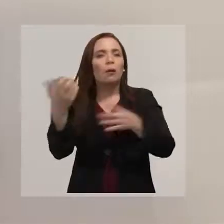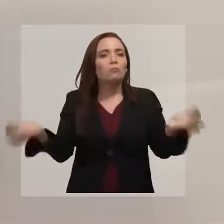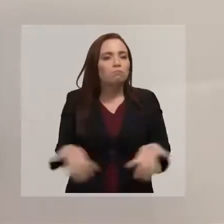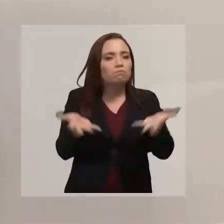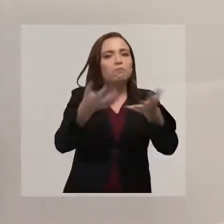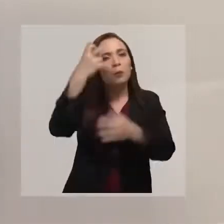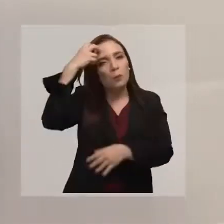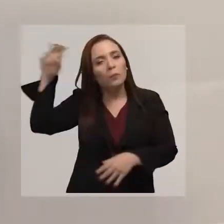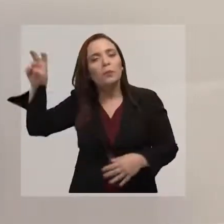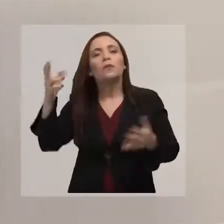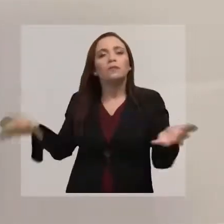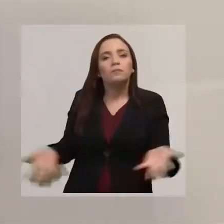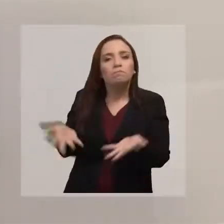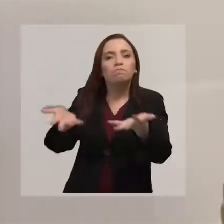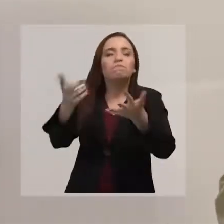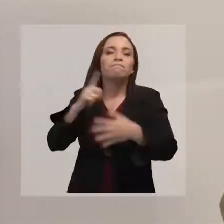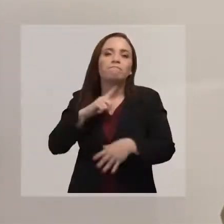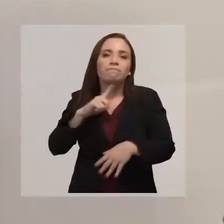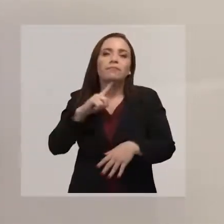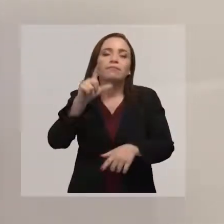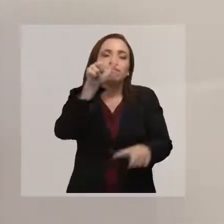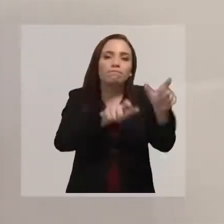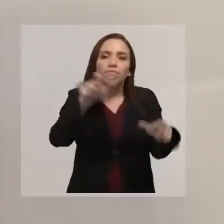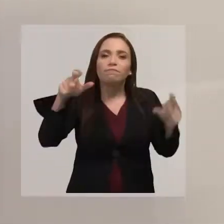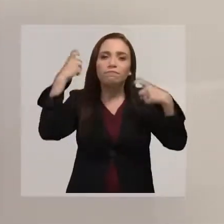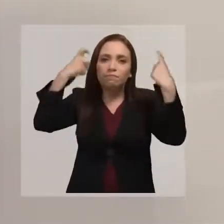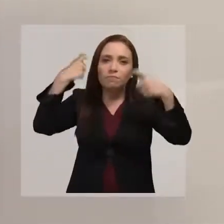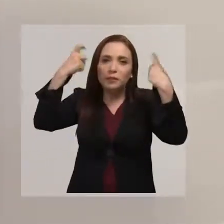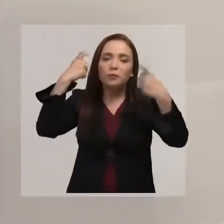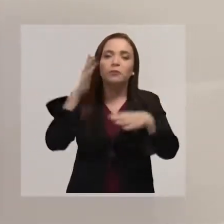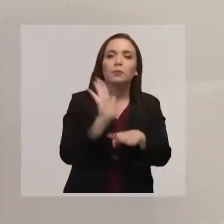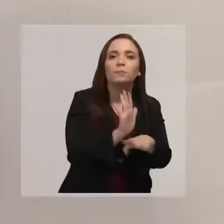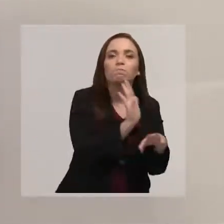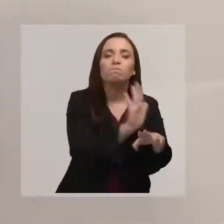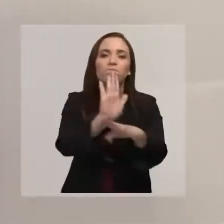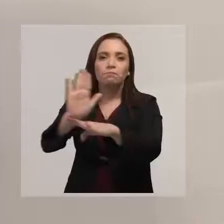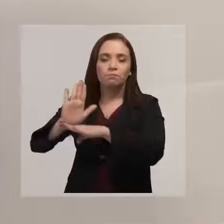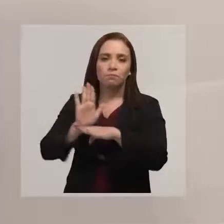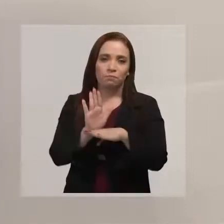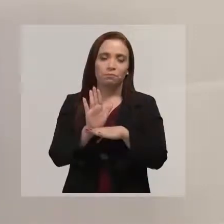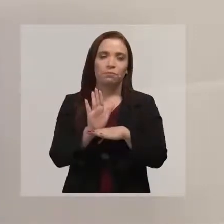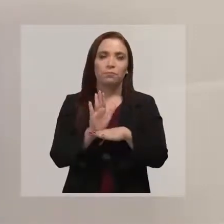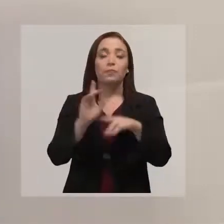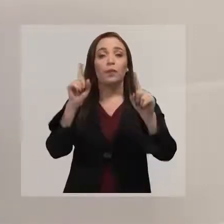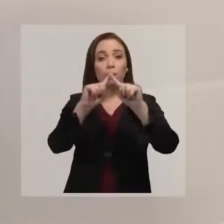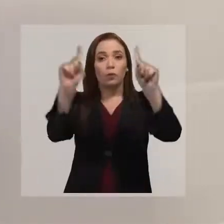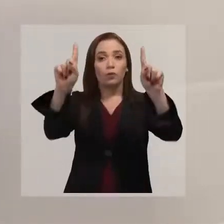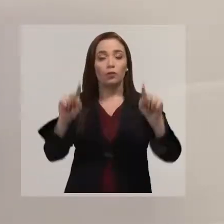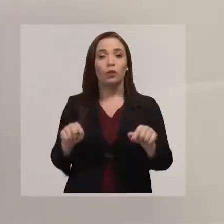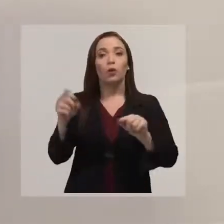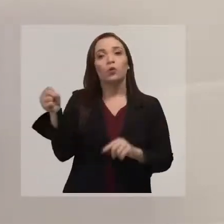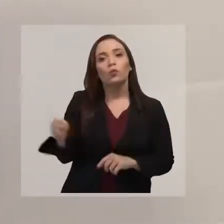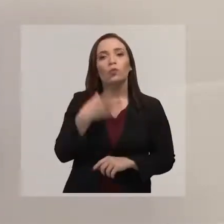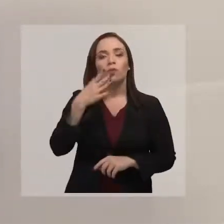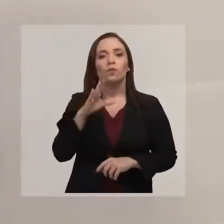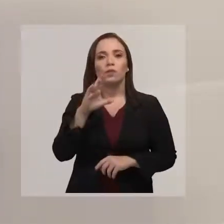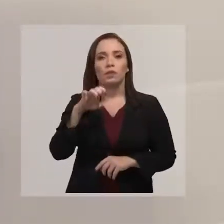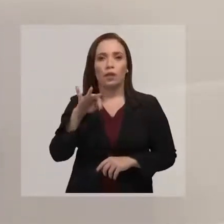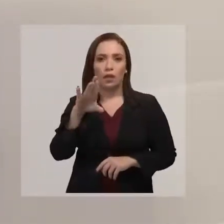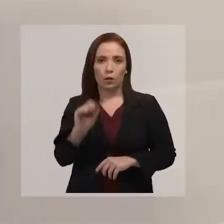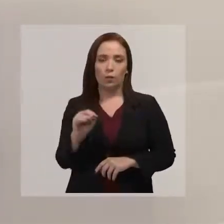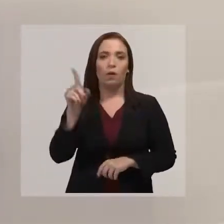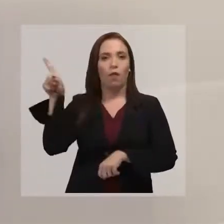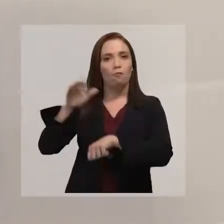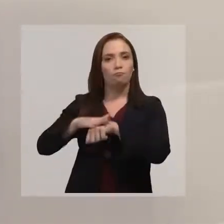área da cultura, né, na área da promoção da cidadania. É articulador do projeto Novo Centro, aqui